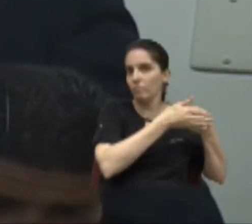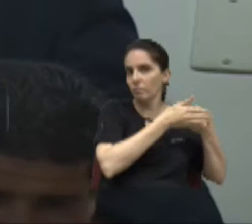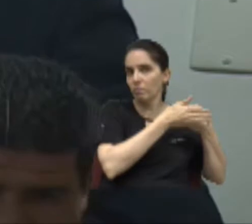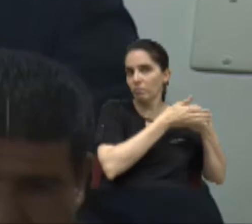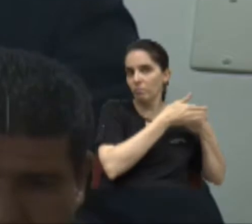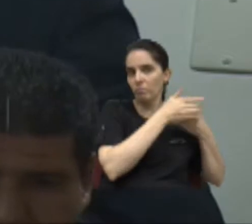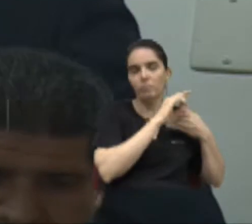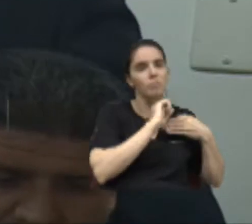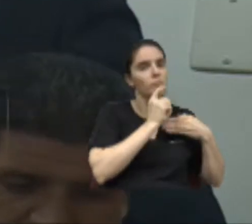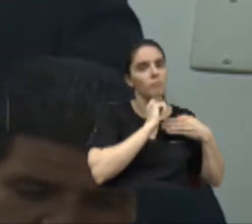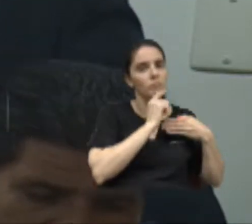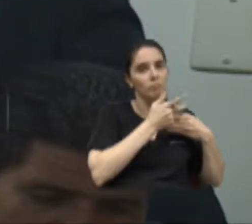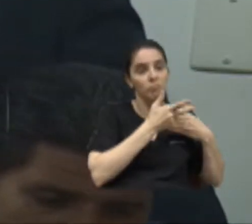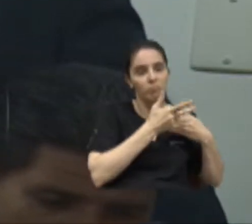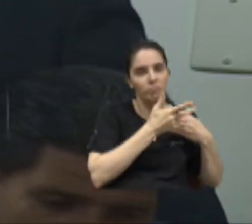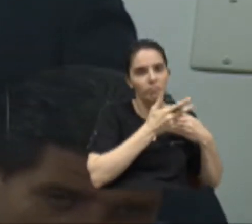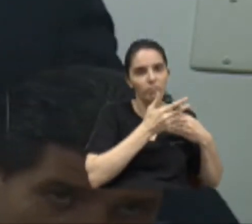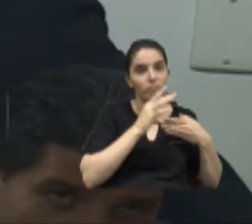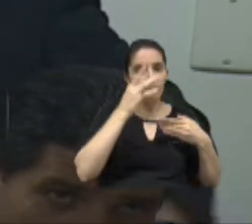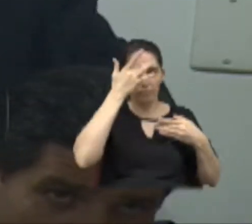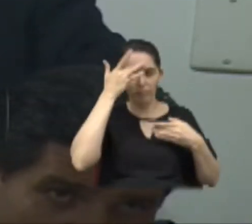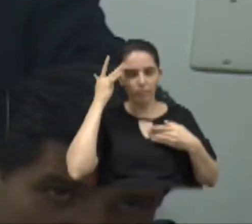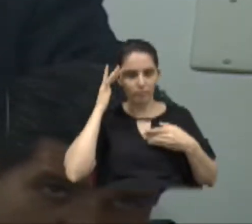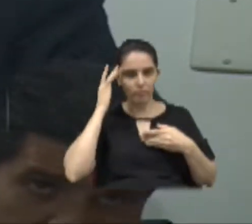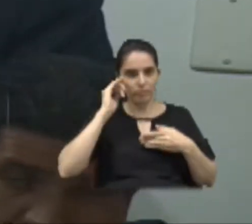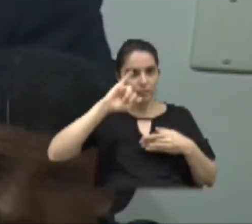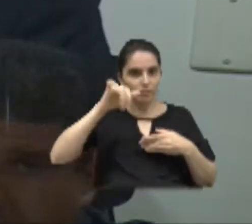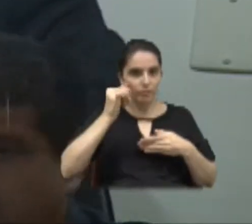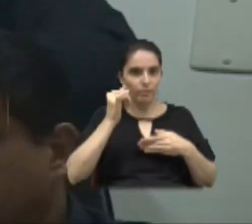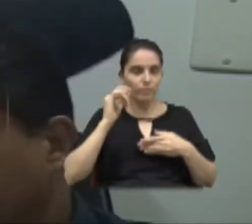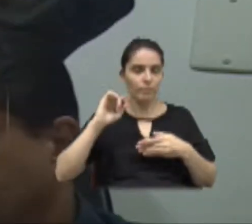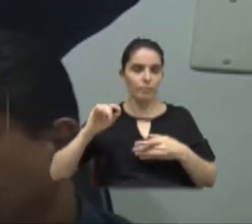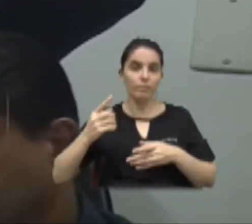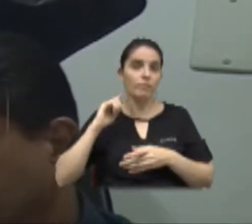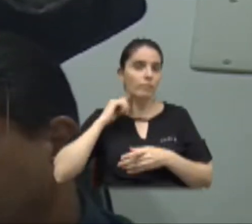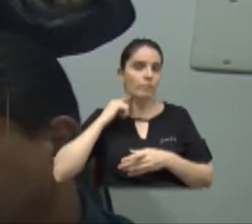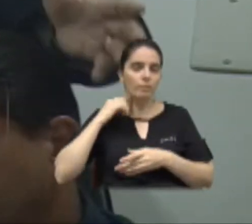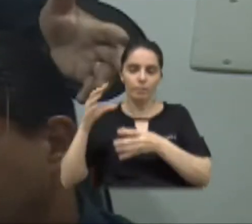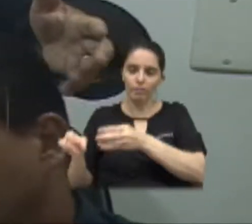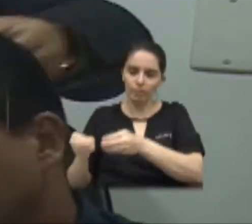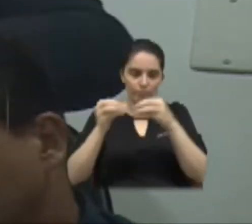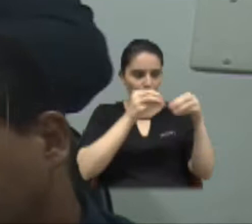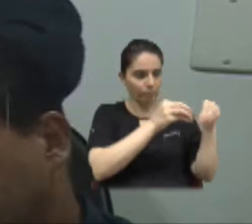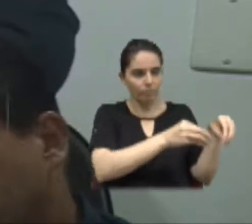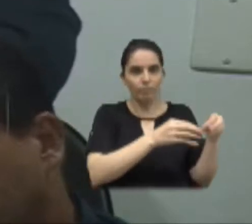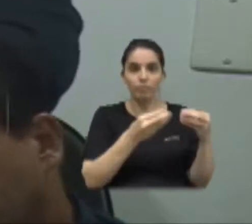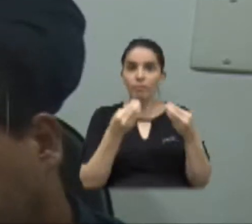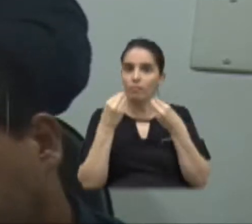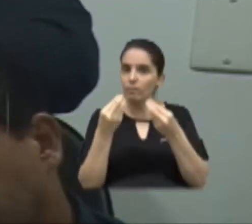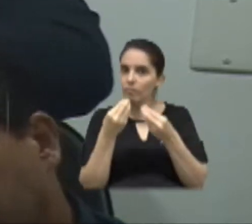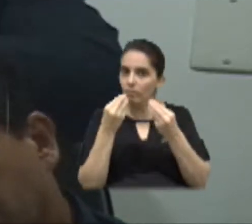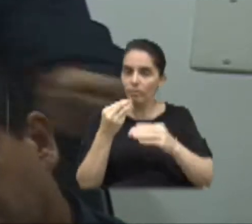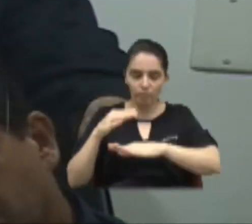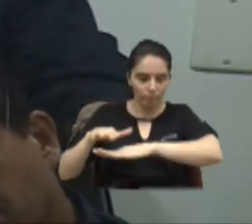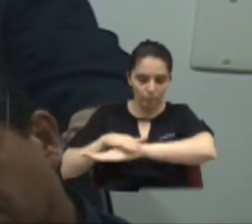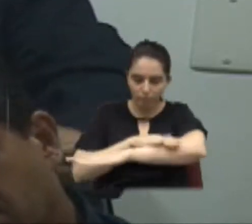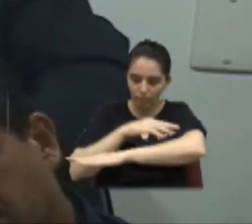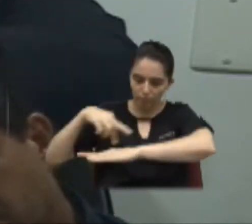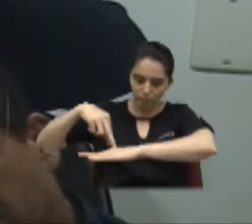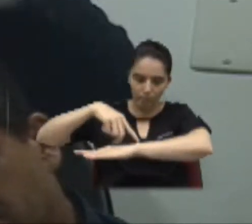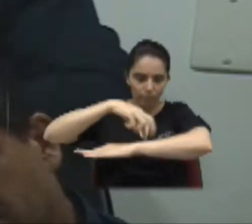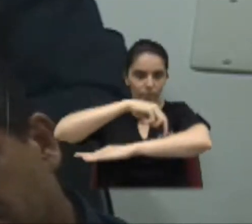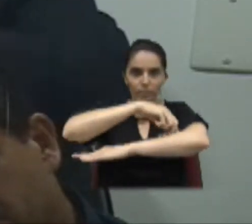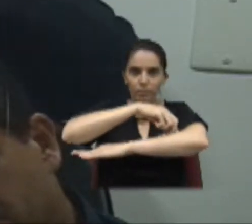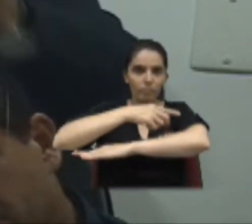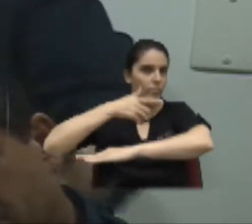estava vazia, e acabava, a calçada não conseguia passar, era intransitável,